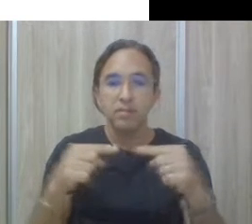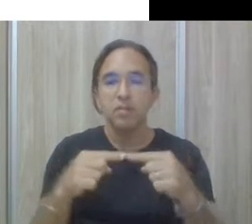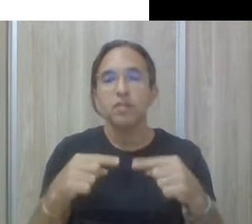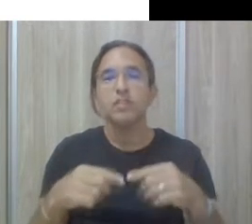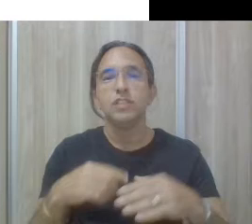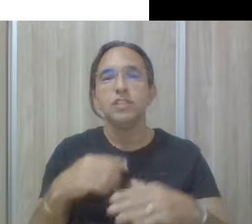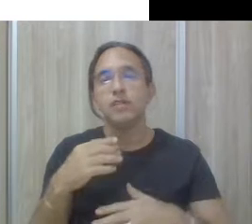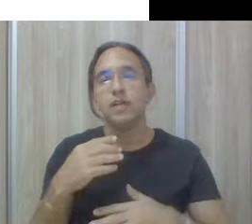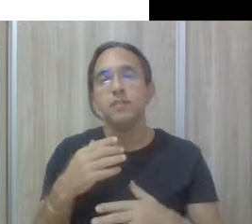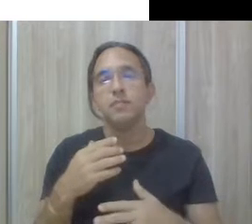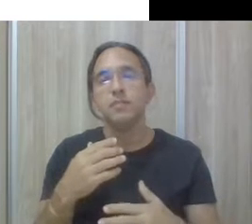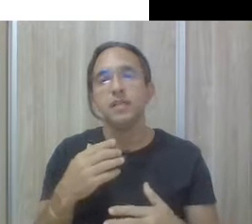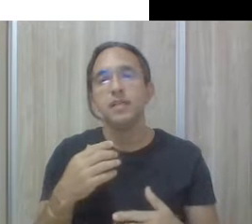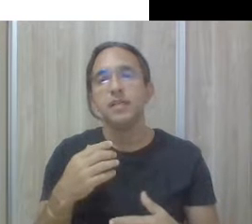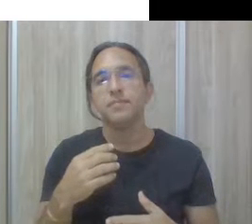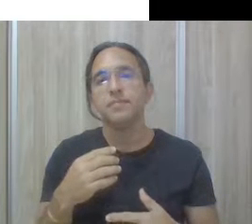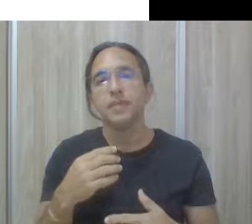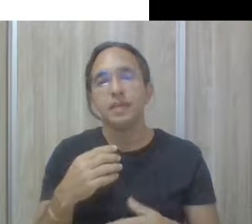contato que eu tive